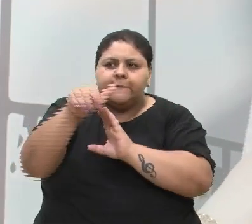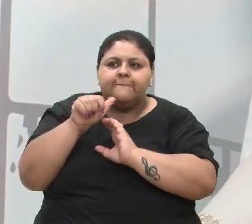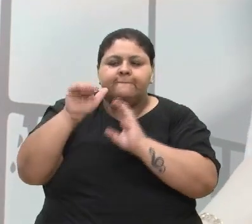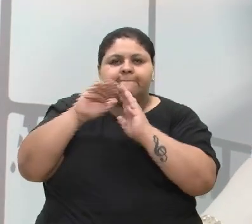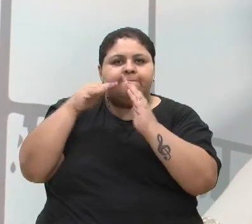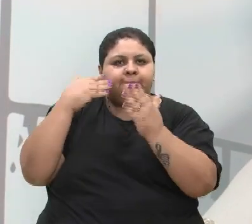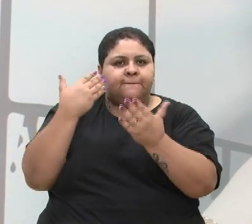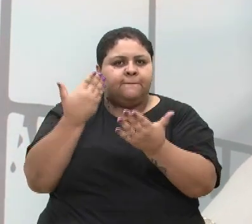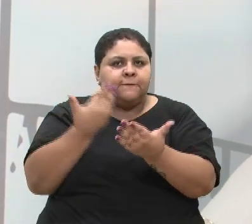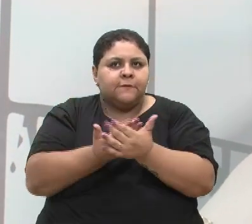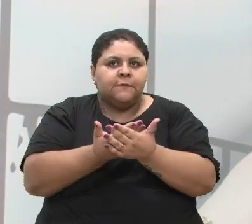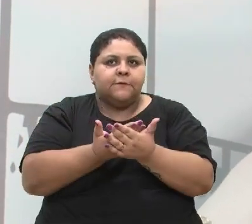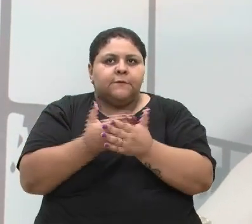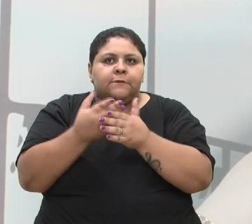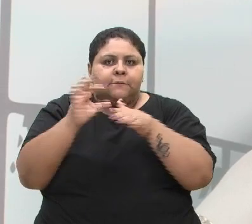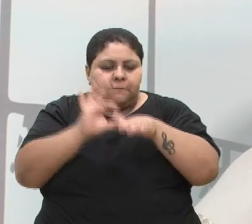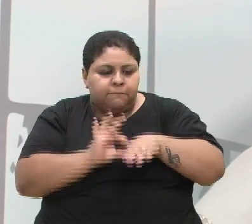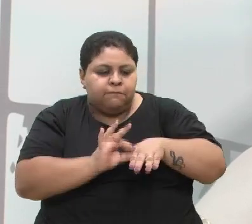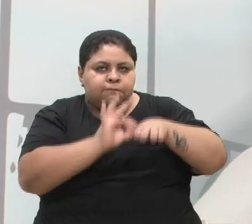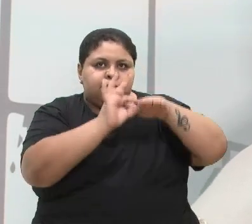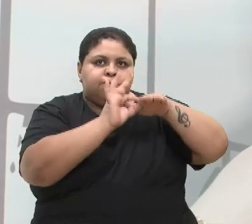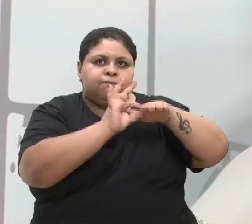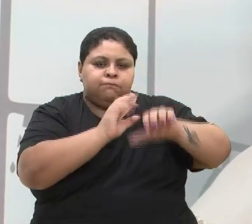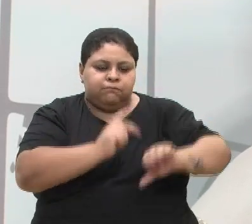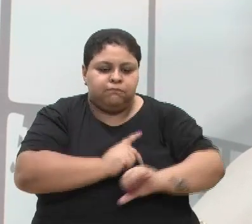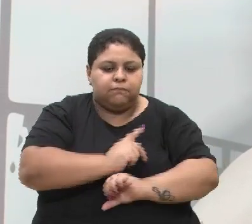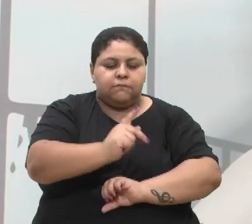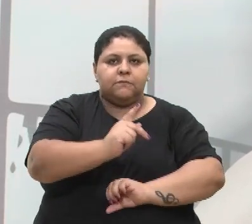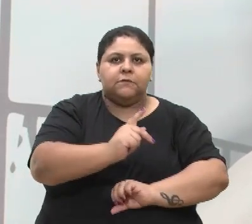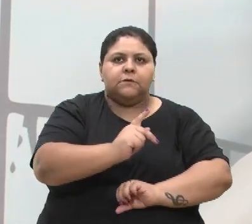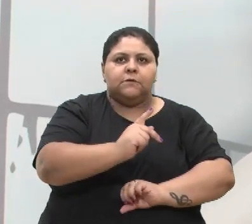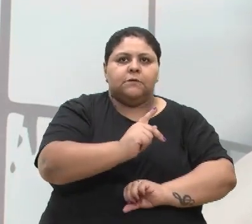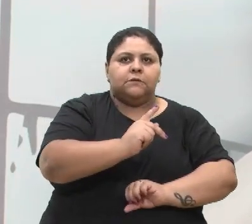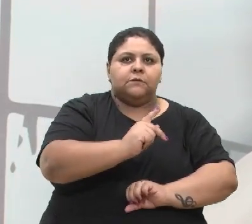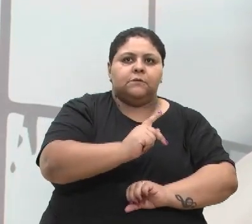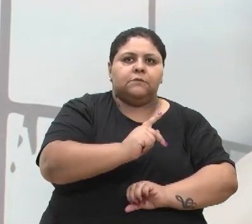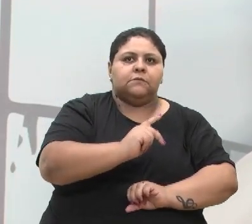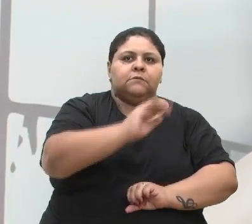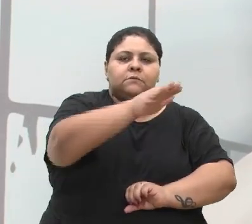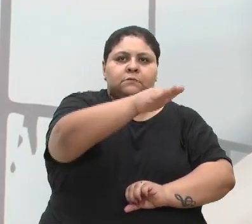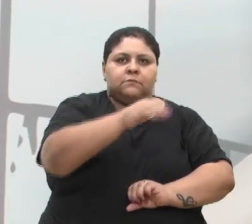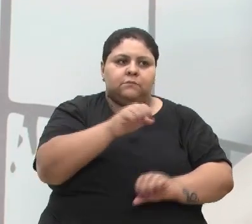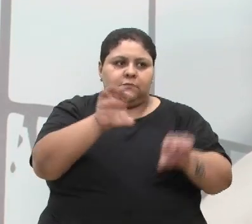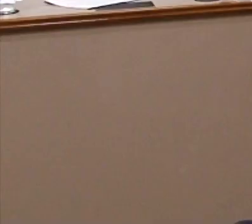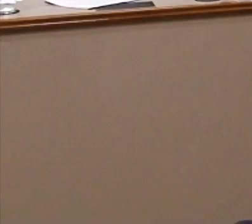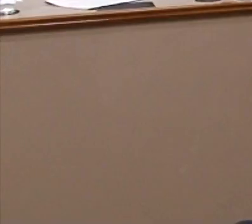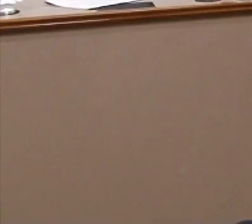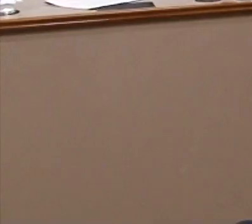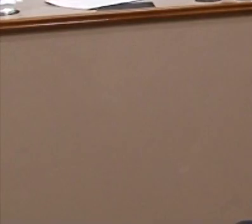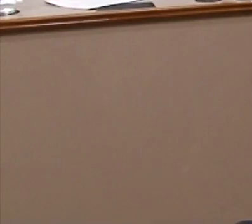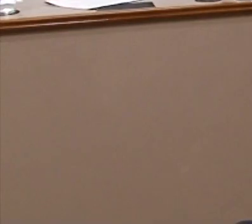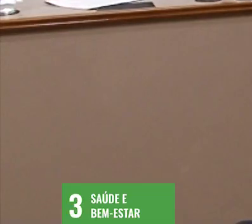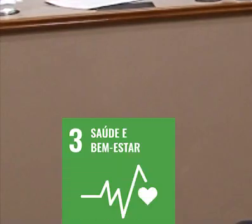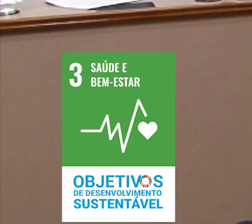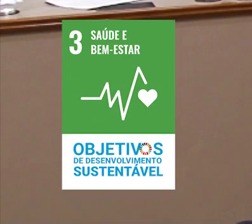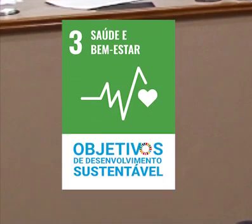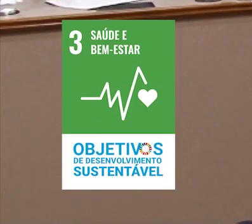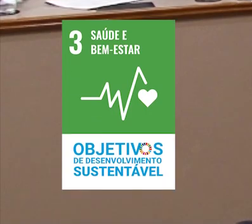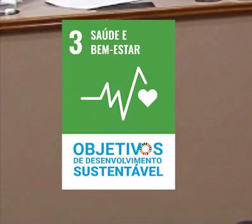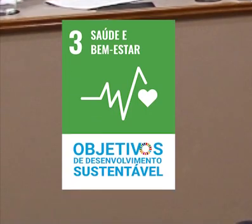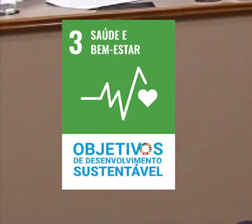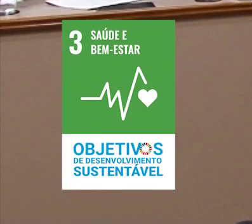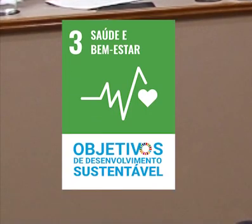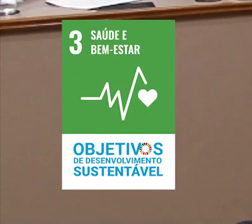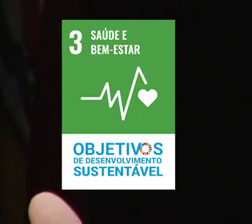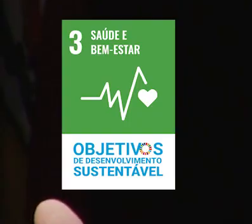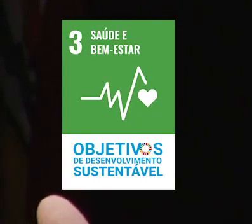escolas, chamemos as lideranças, chamemos o presidente, chamemos a comunidade para ajudar. Por fim, na tribuna, o vereador